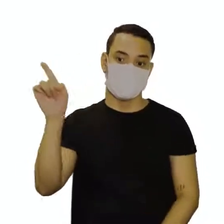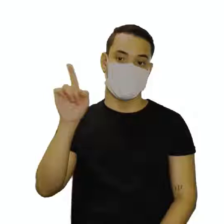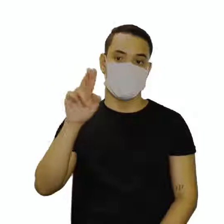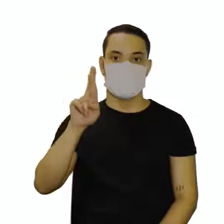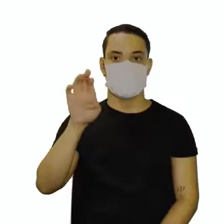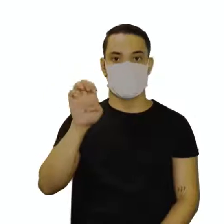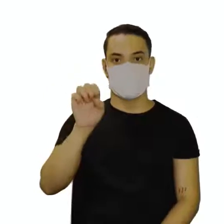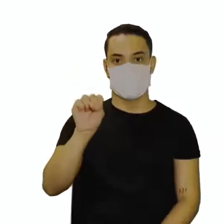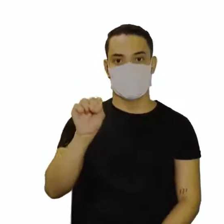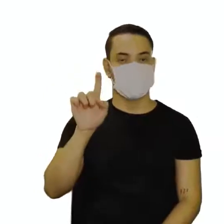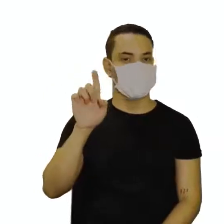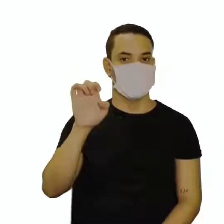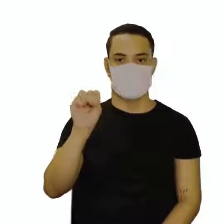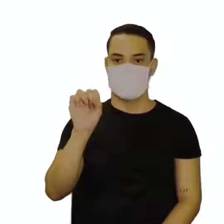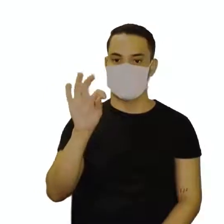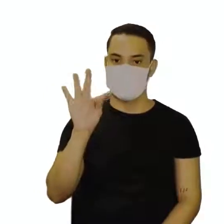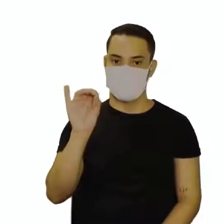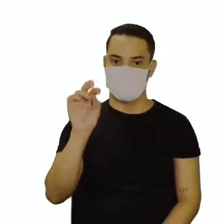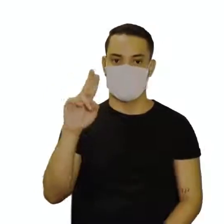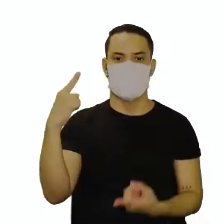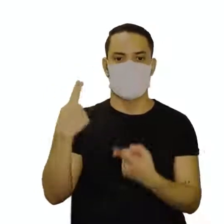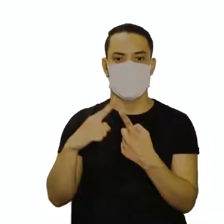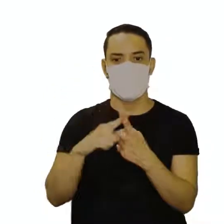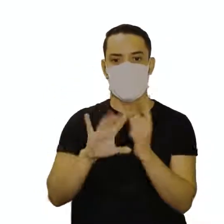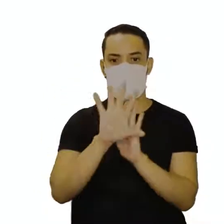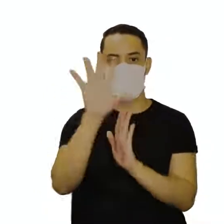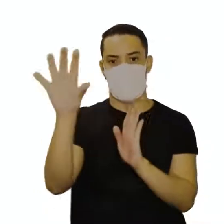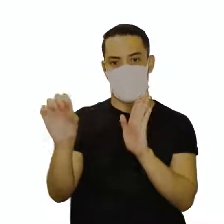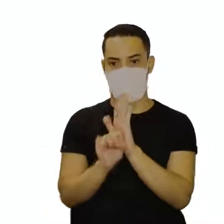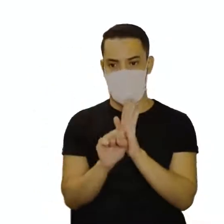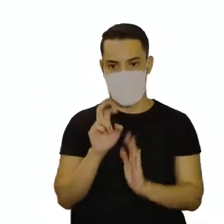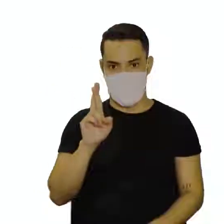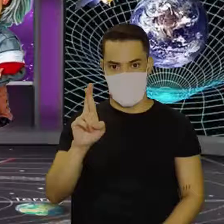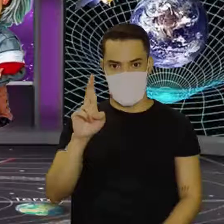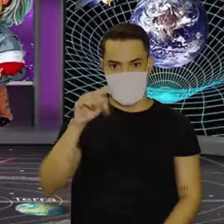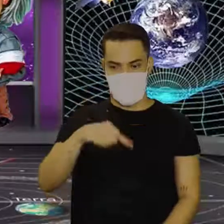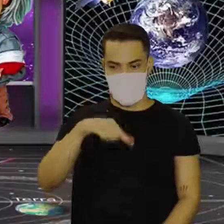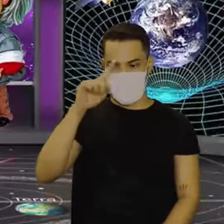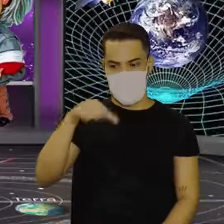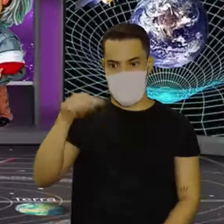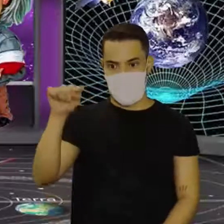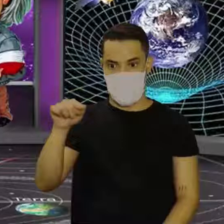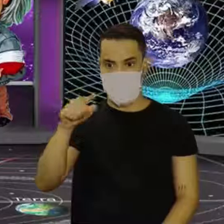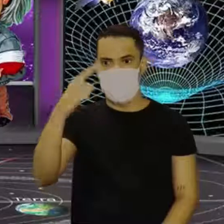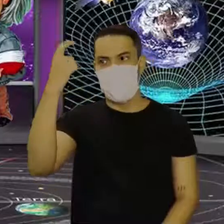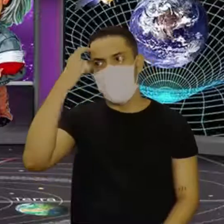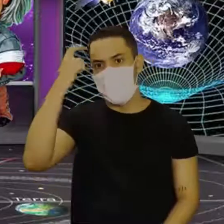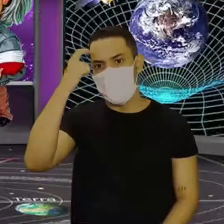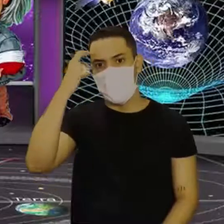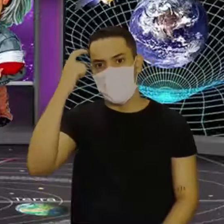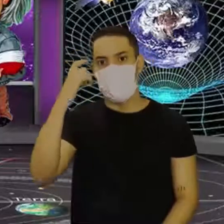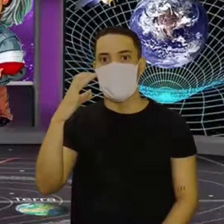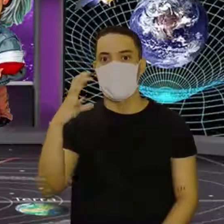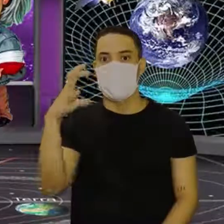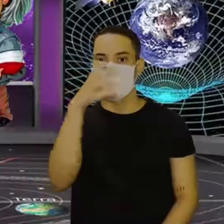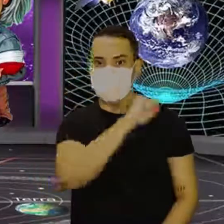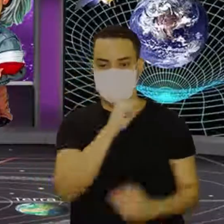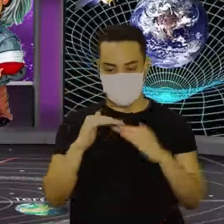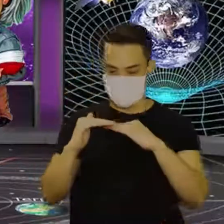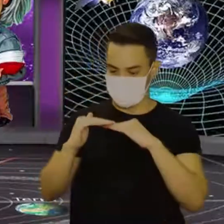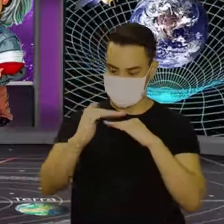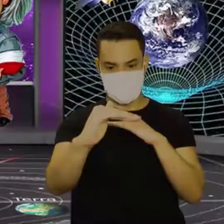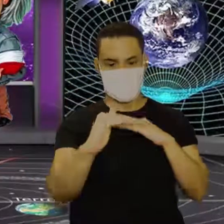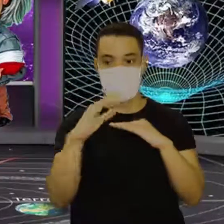resistor? Por que ele tem esse símbolo? Pessoal, se você pensar, qual é o movimento mais rápido? Em linha